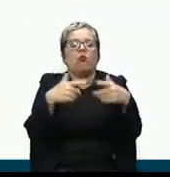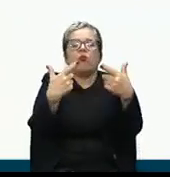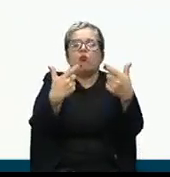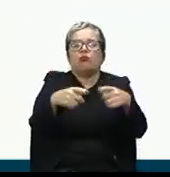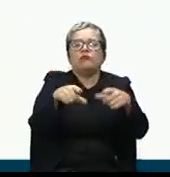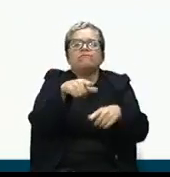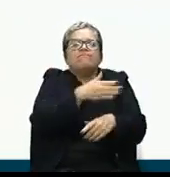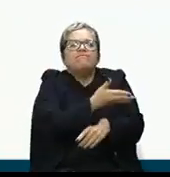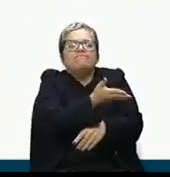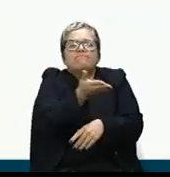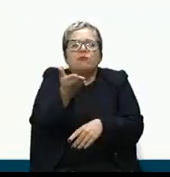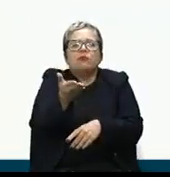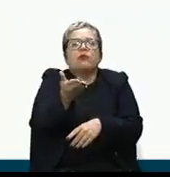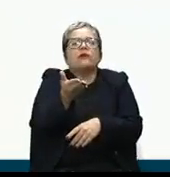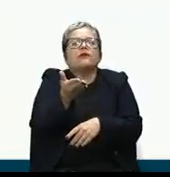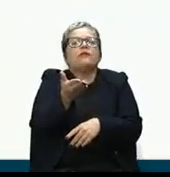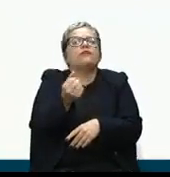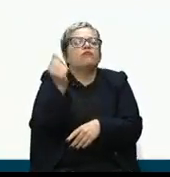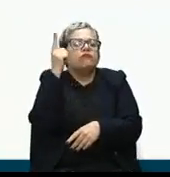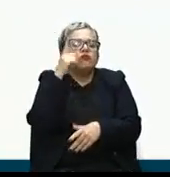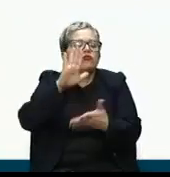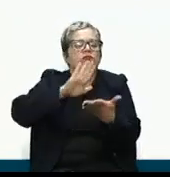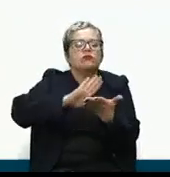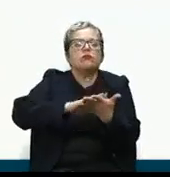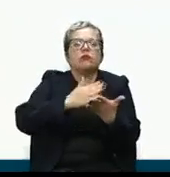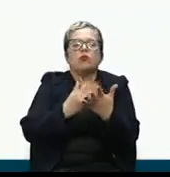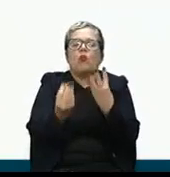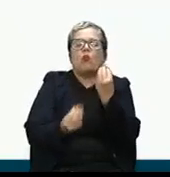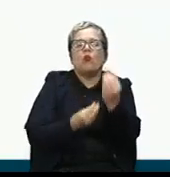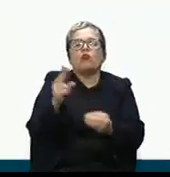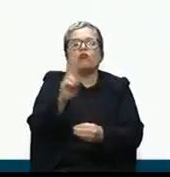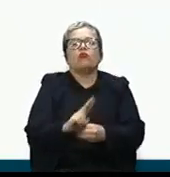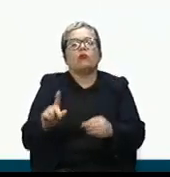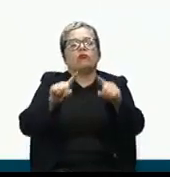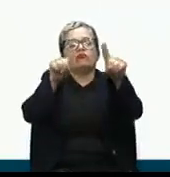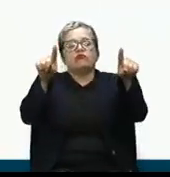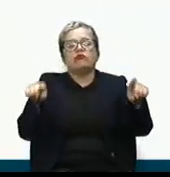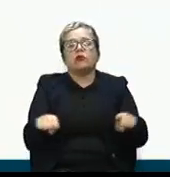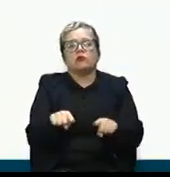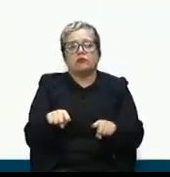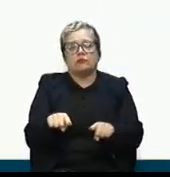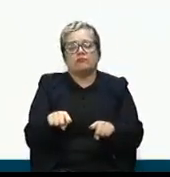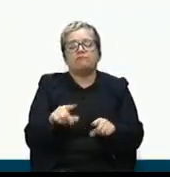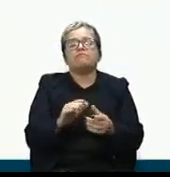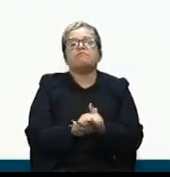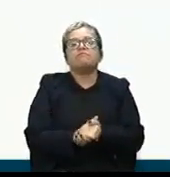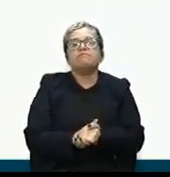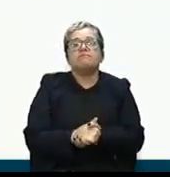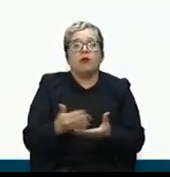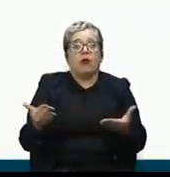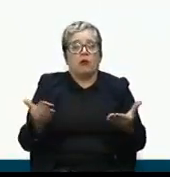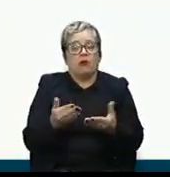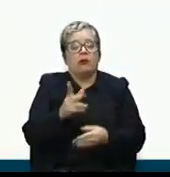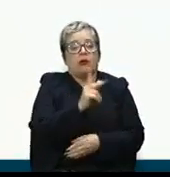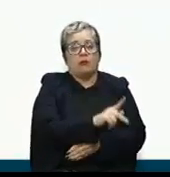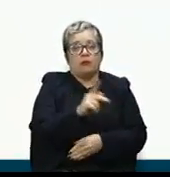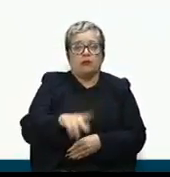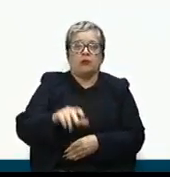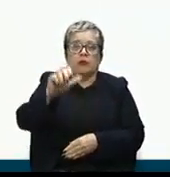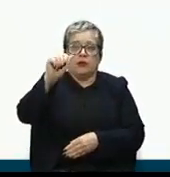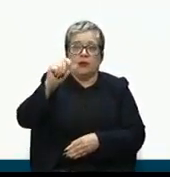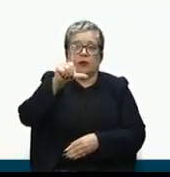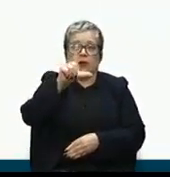vão poder interpretar a utilização das matrizes, das suas operações. Agora a professora Aline vai